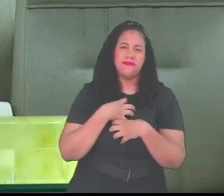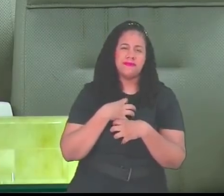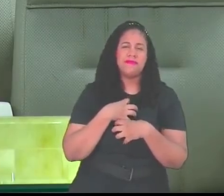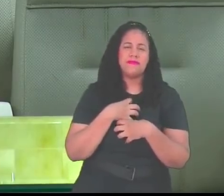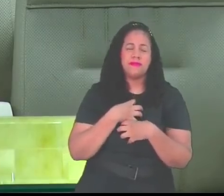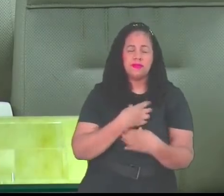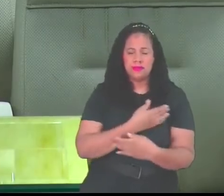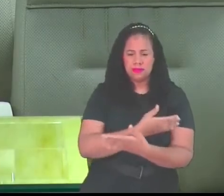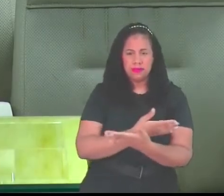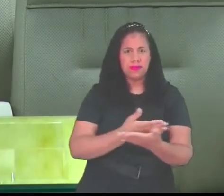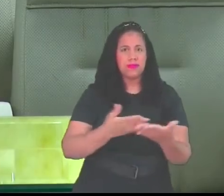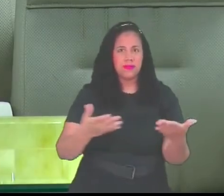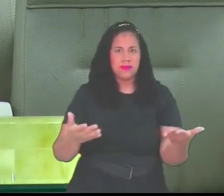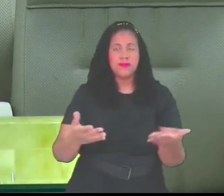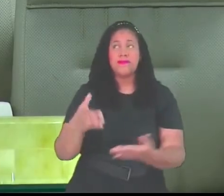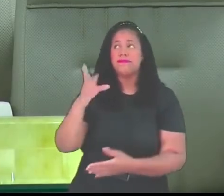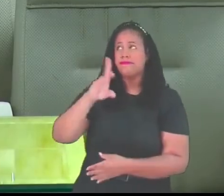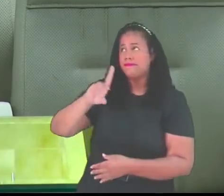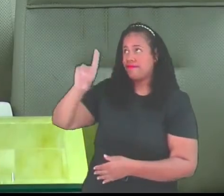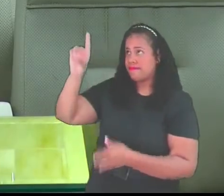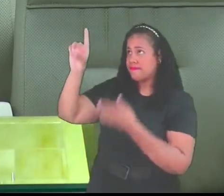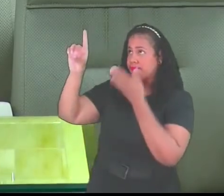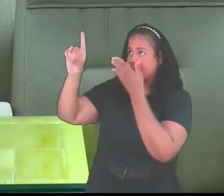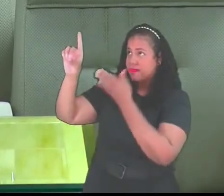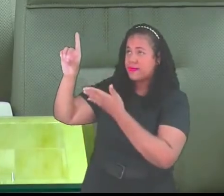diante do Todo-Poderoso.